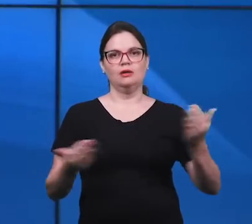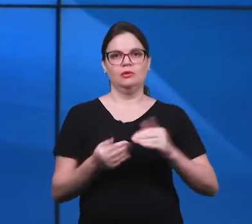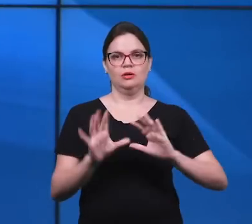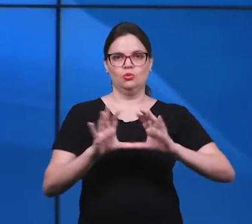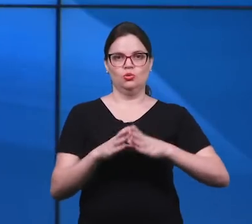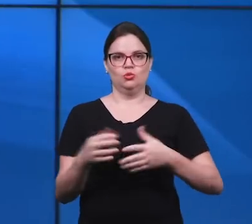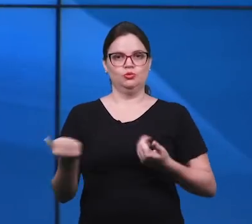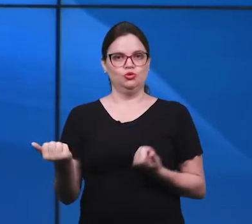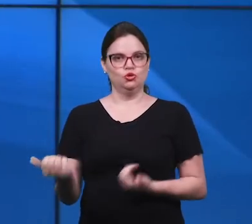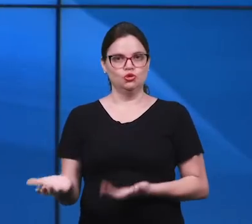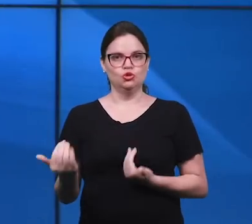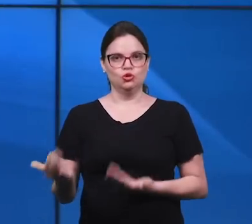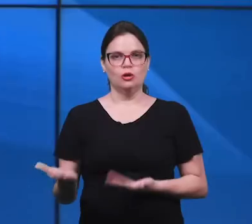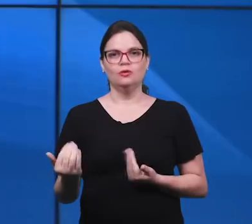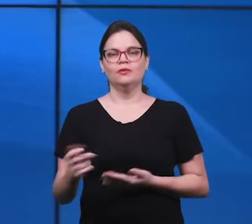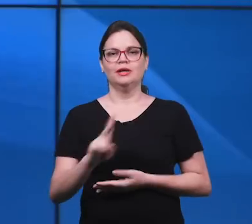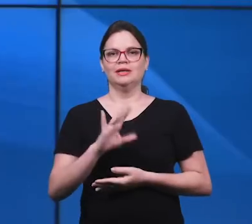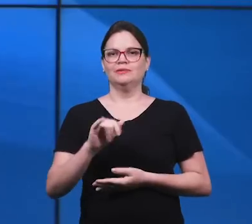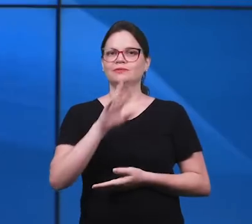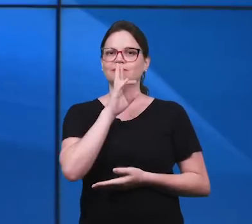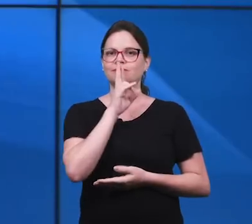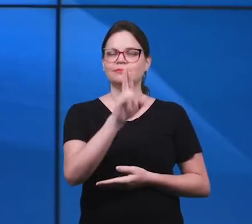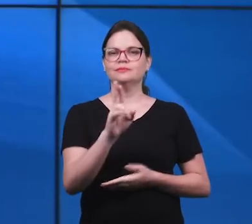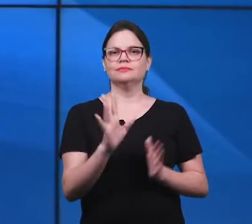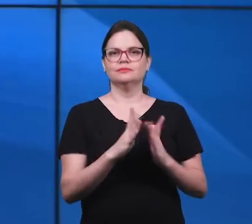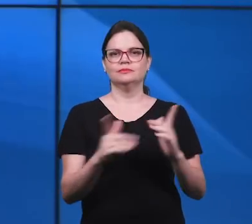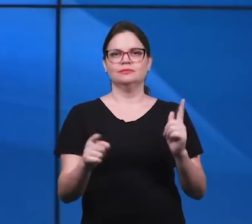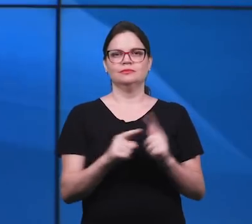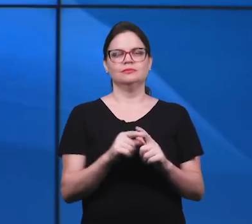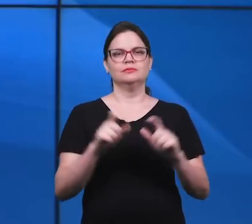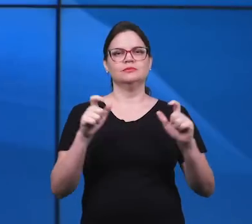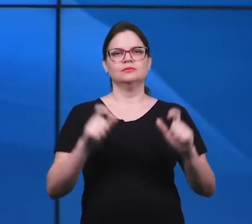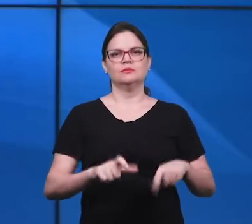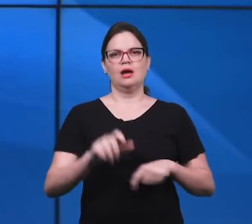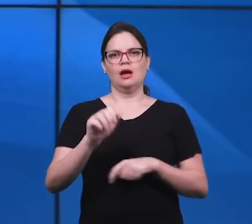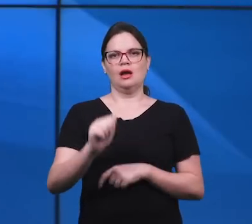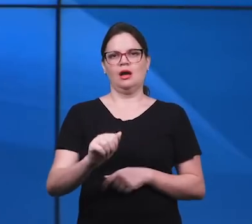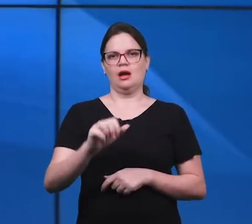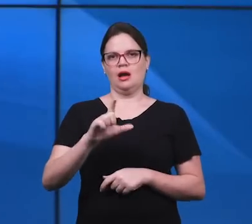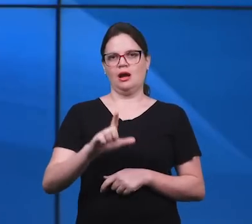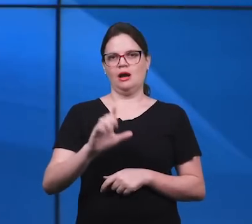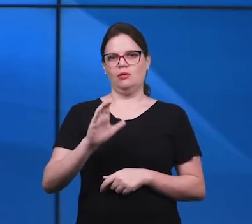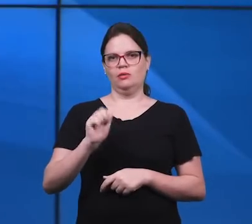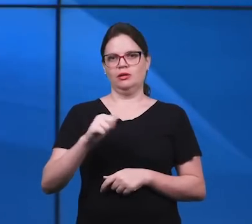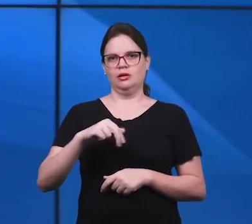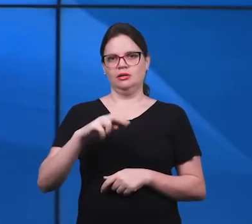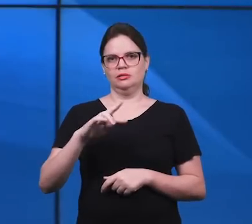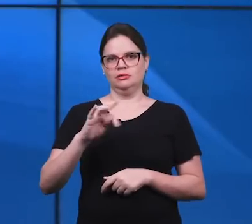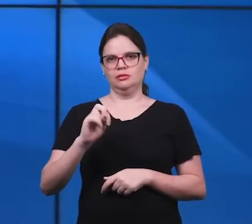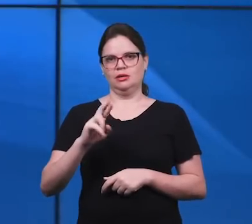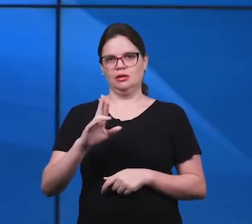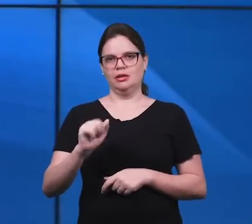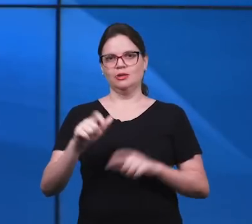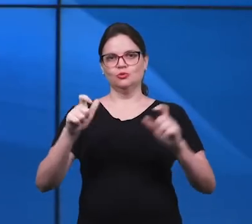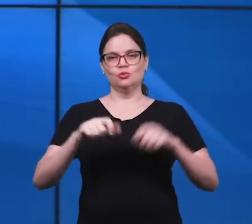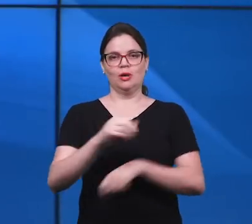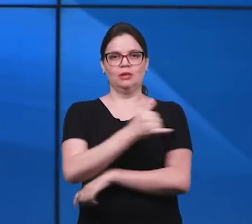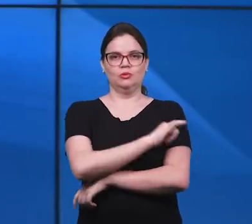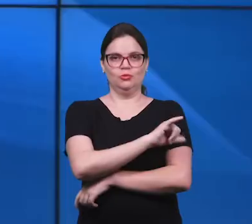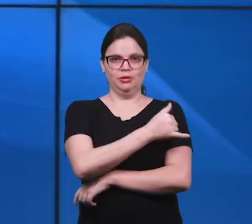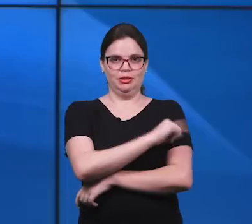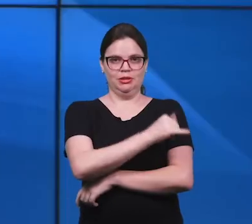nossos 4 irmãos ali da igreja de Alcântara, né? Alcântara, que fica lá no Rio de